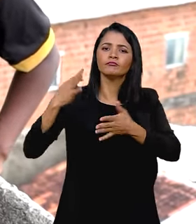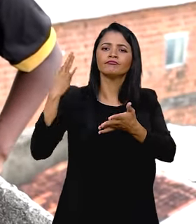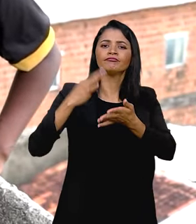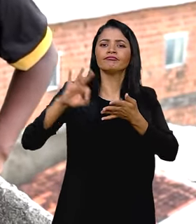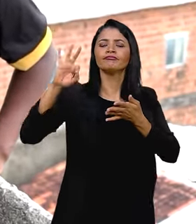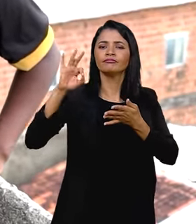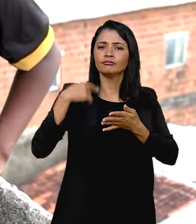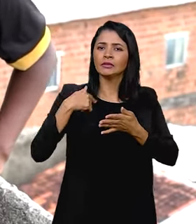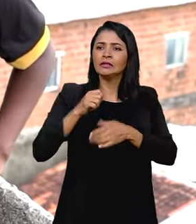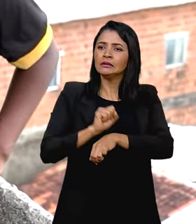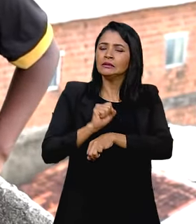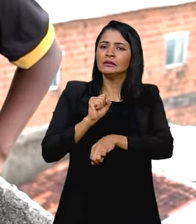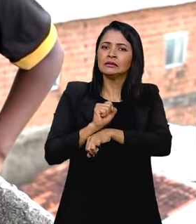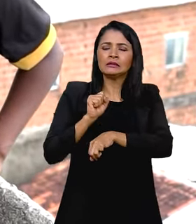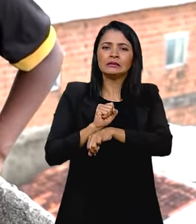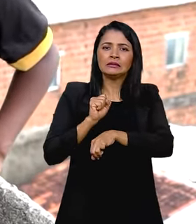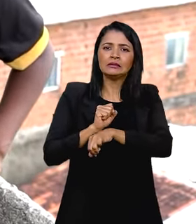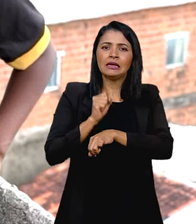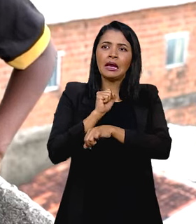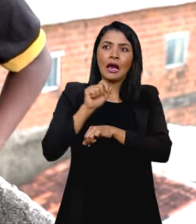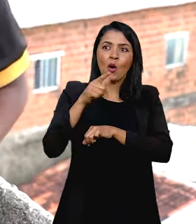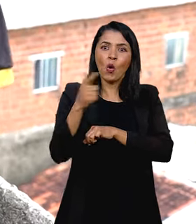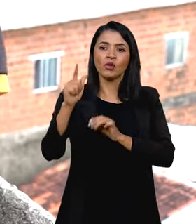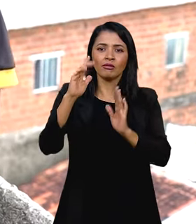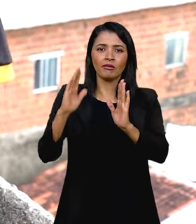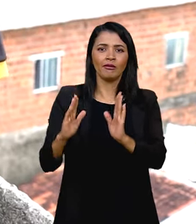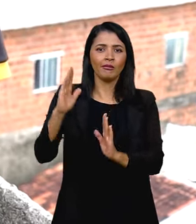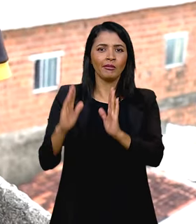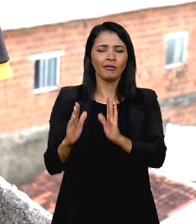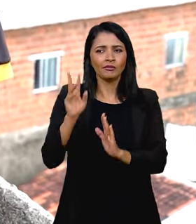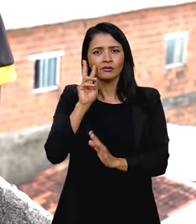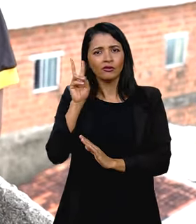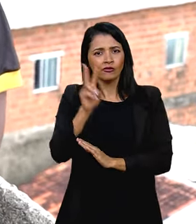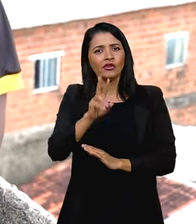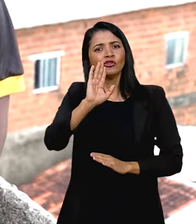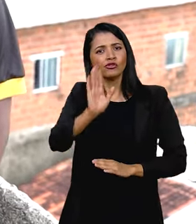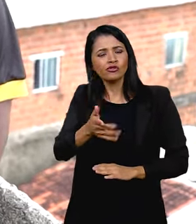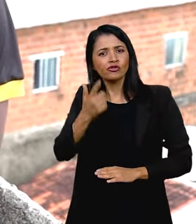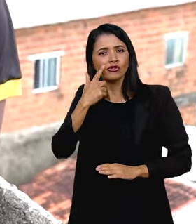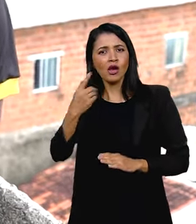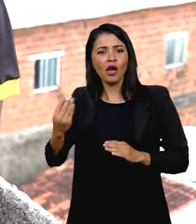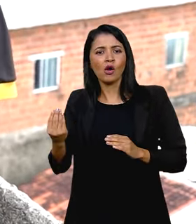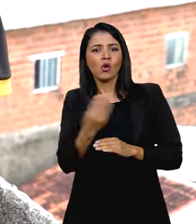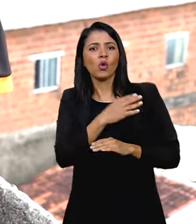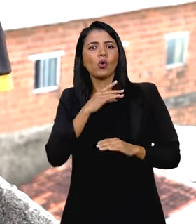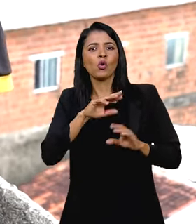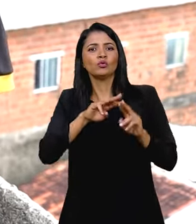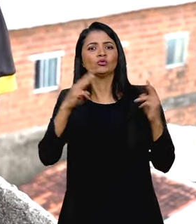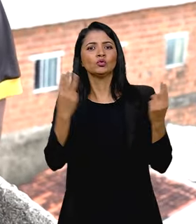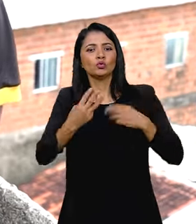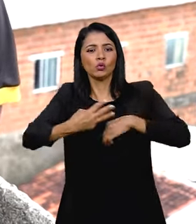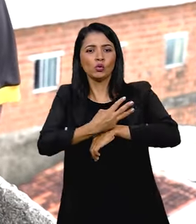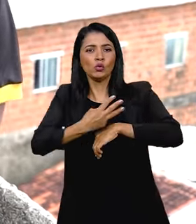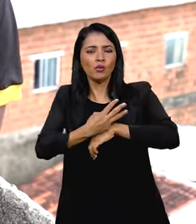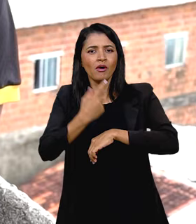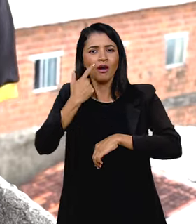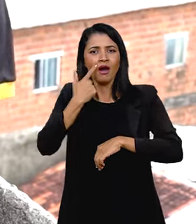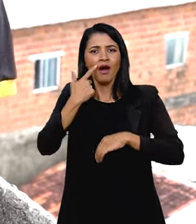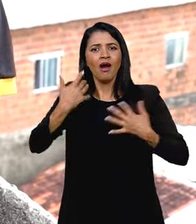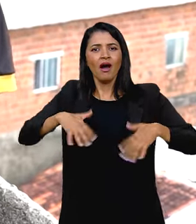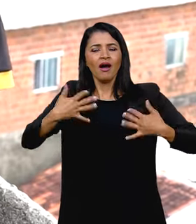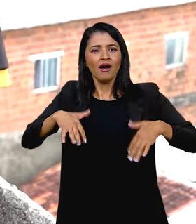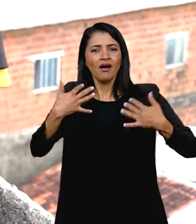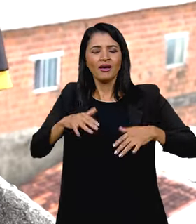aí eu fui lá e me inscrevi e fiquei esperando a próxima etapa E quando eu vi já tinha colocado no grupo aí já